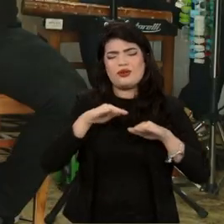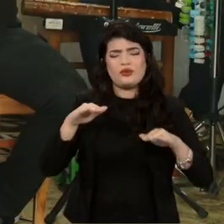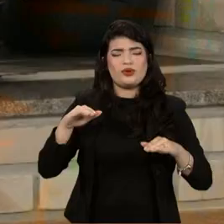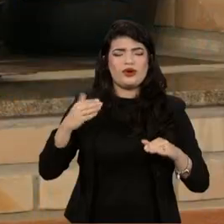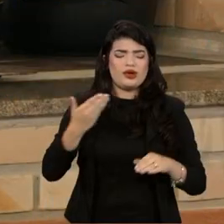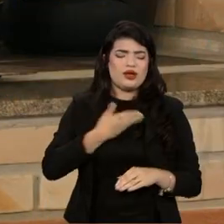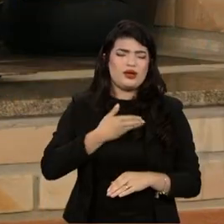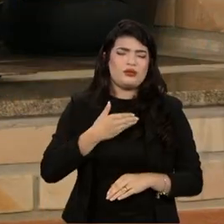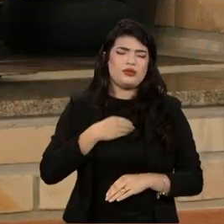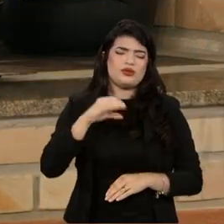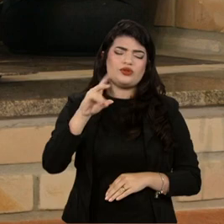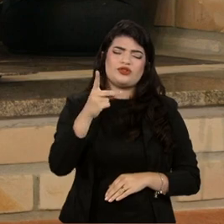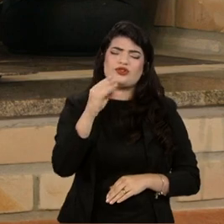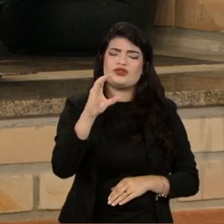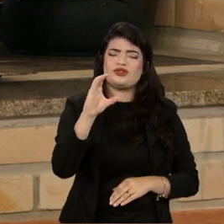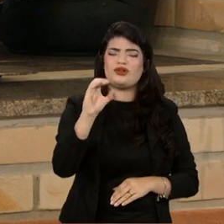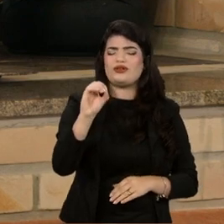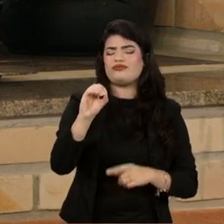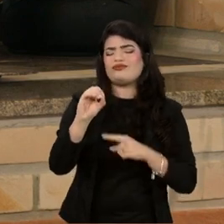fosse o Chico